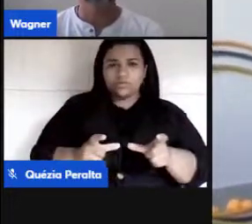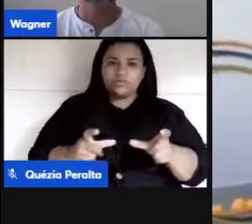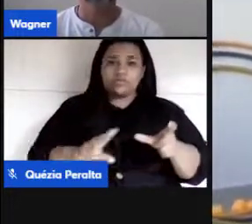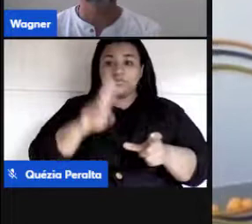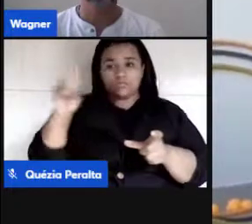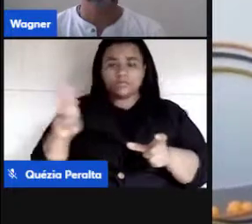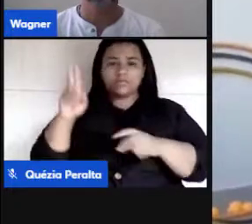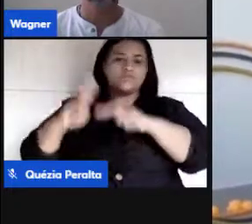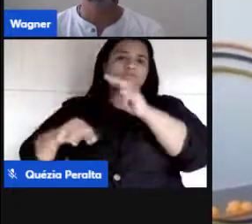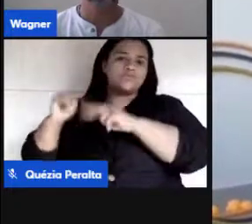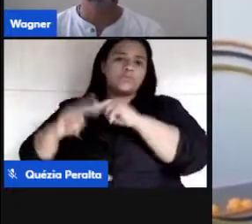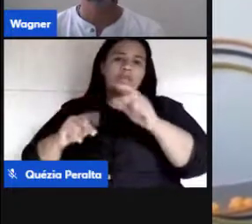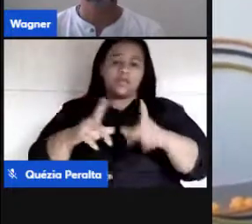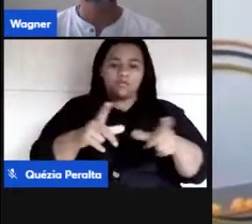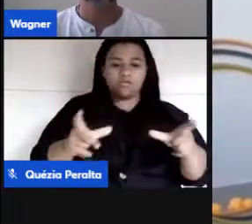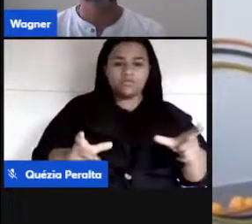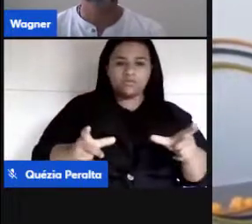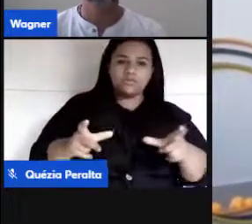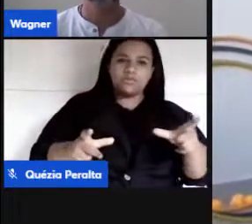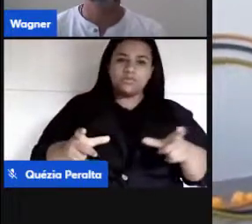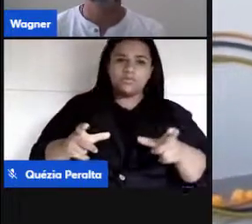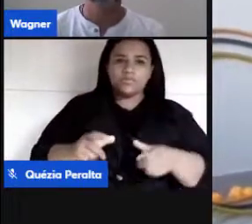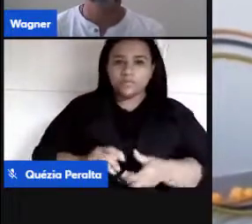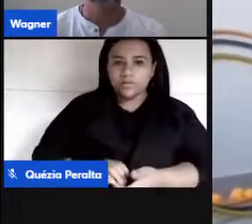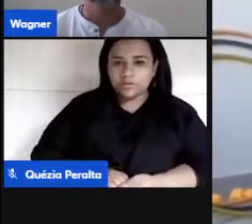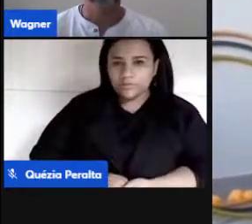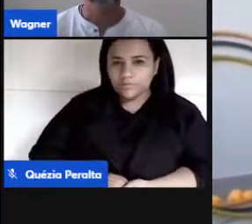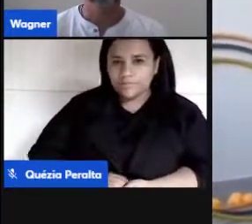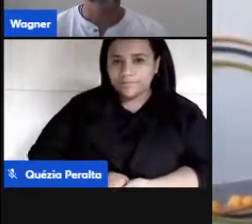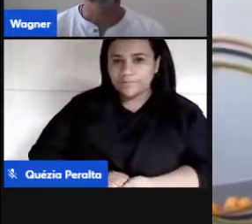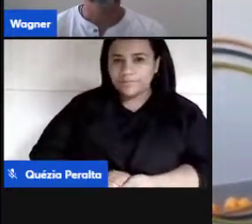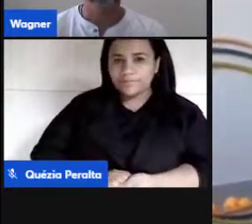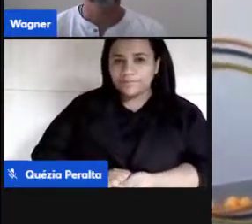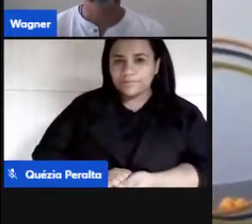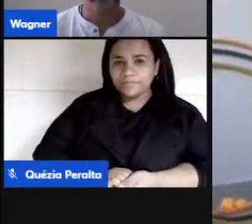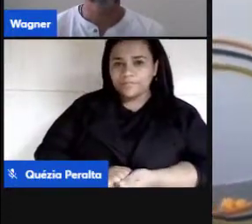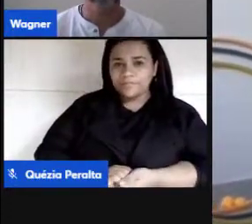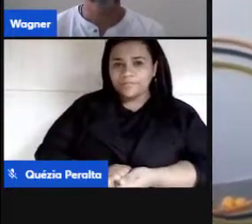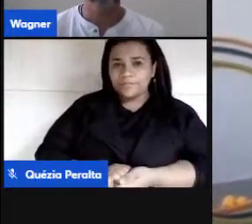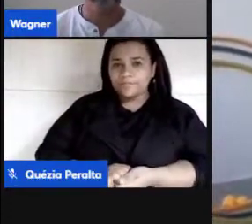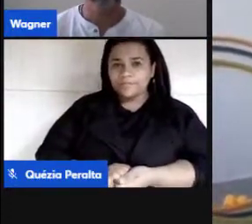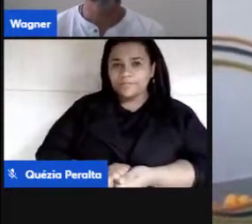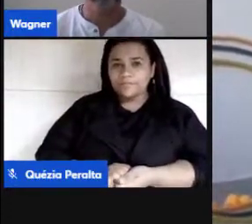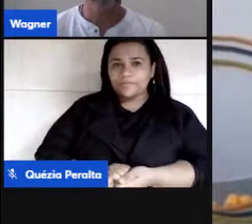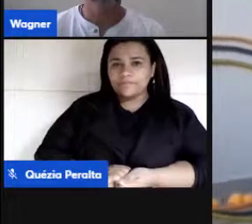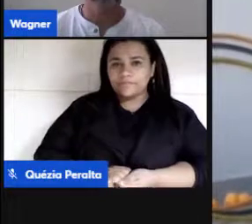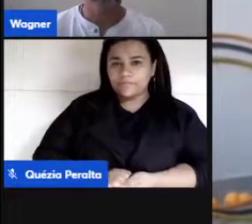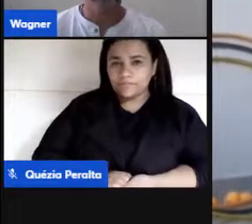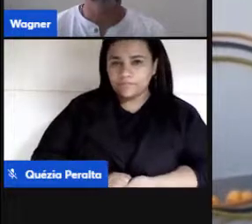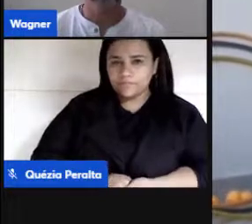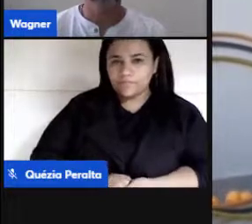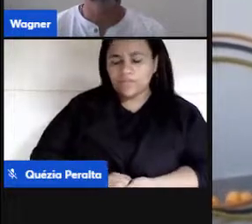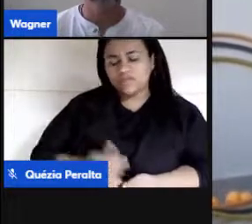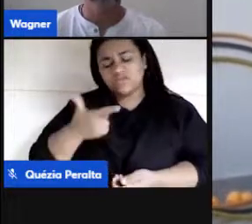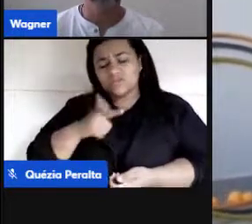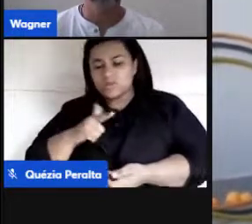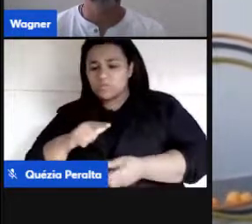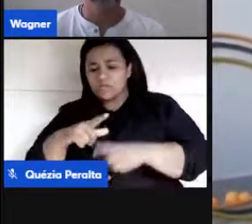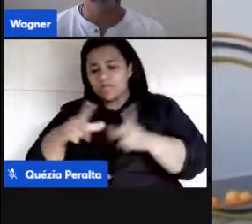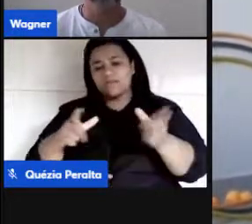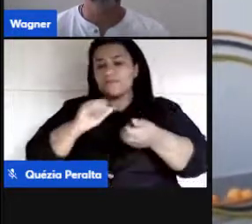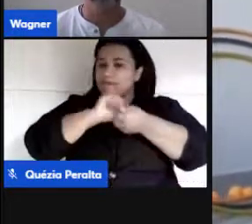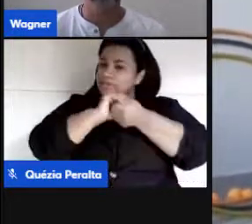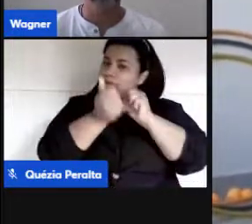bambolês e as tampinhas PET. Caso não tenha bambolês, pode fazer uma